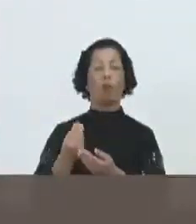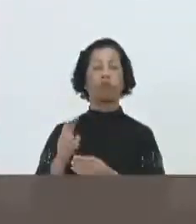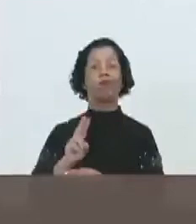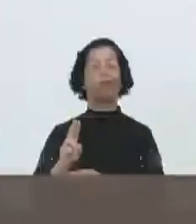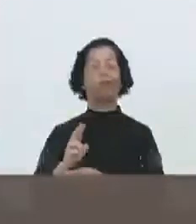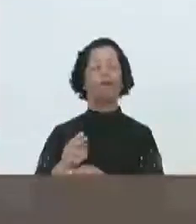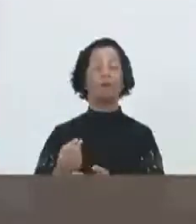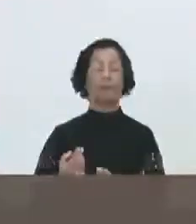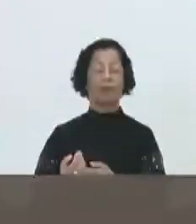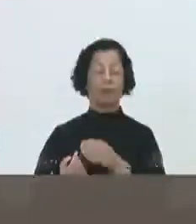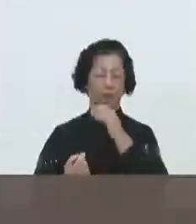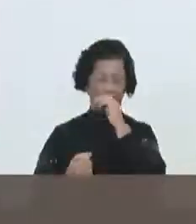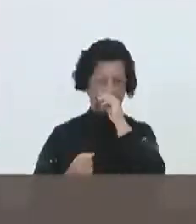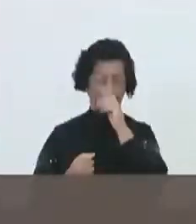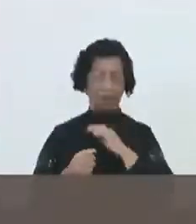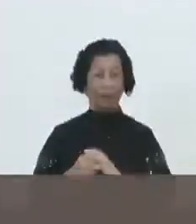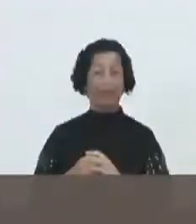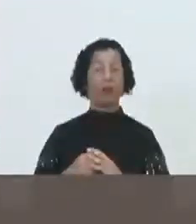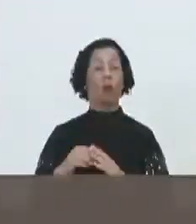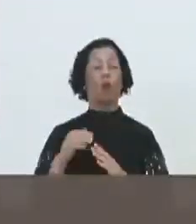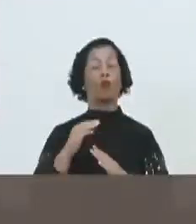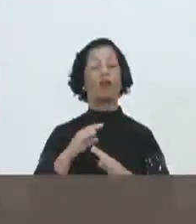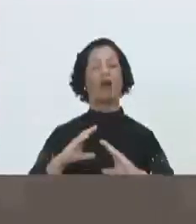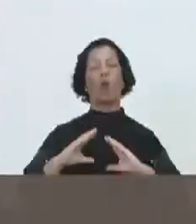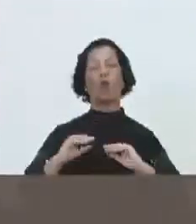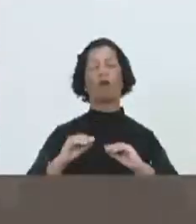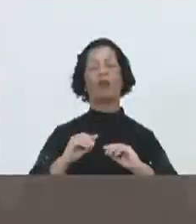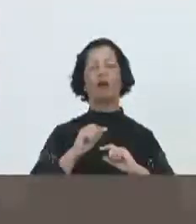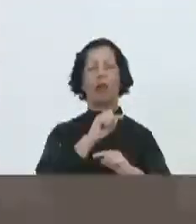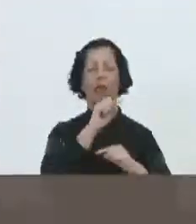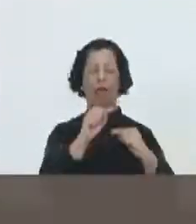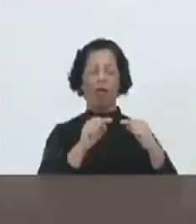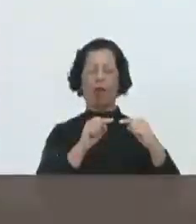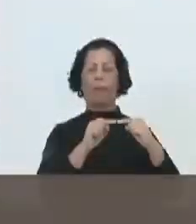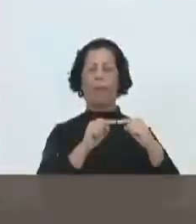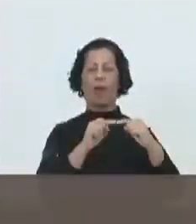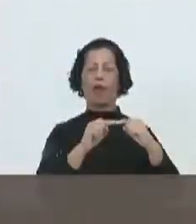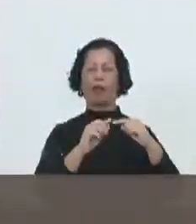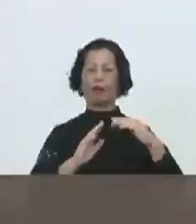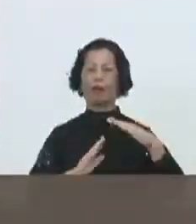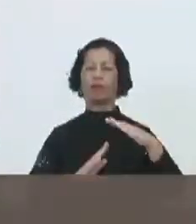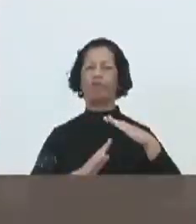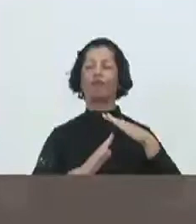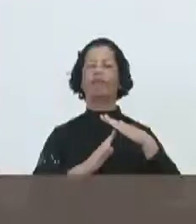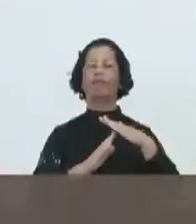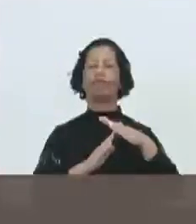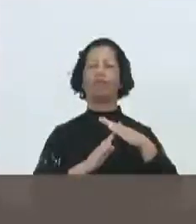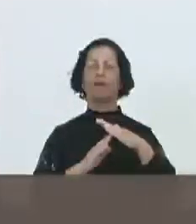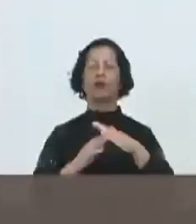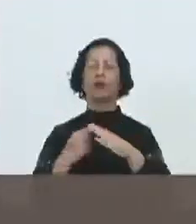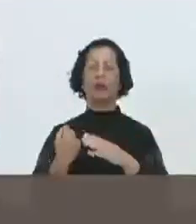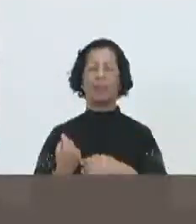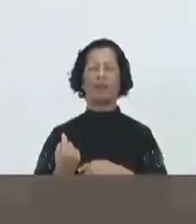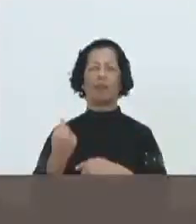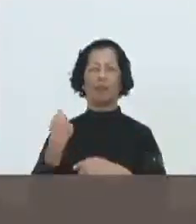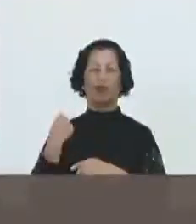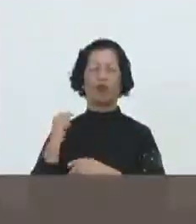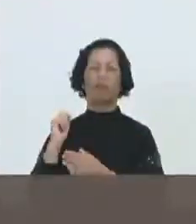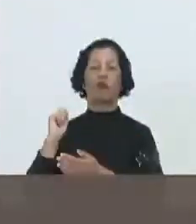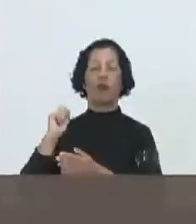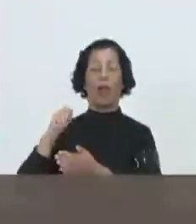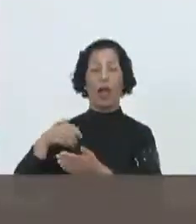é o atingimento das metas que juntos aprovamos na última LDO